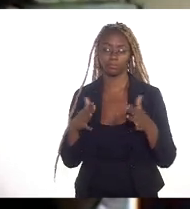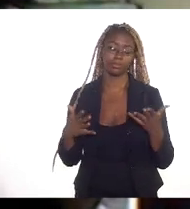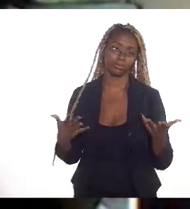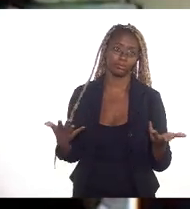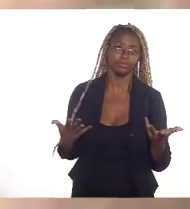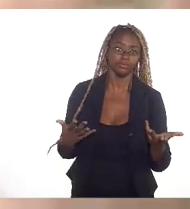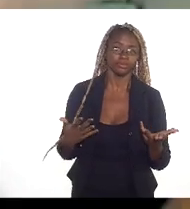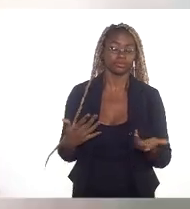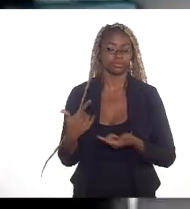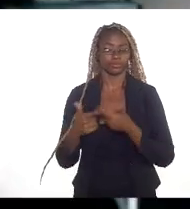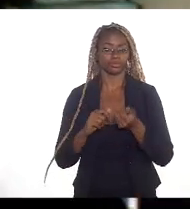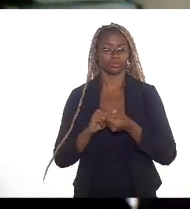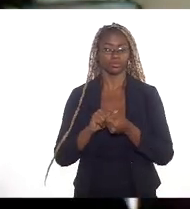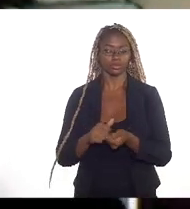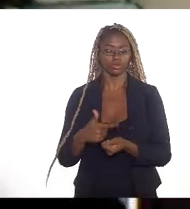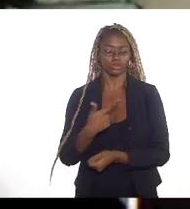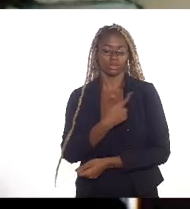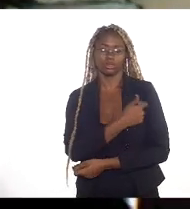imunizadas. Estamos